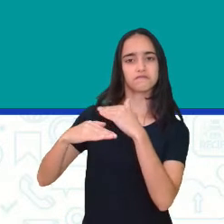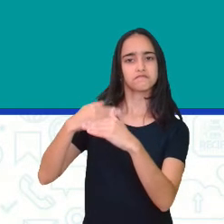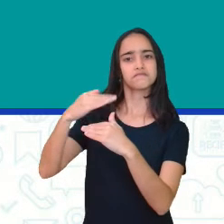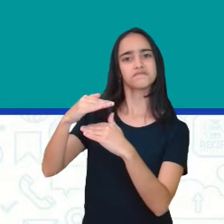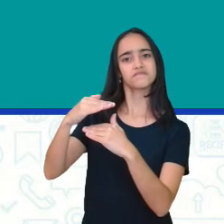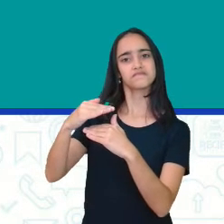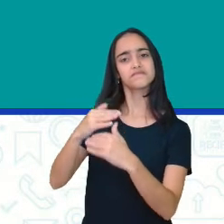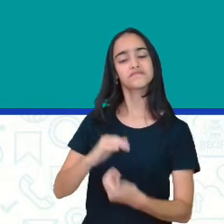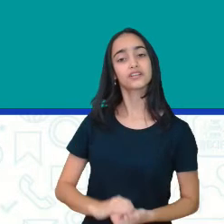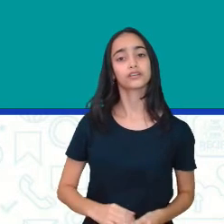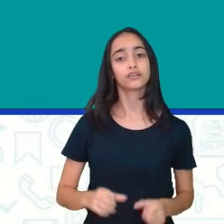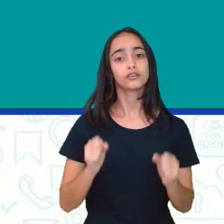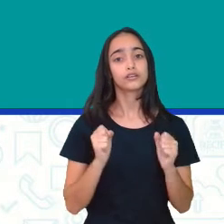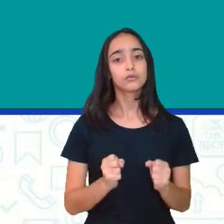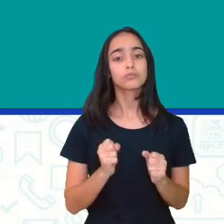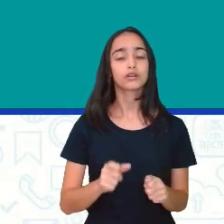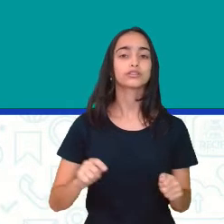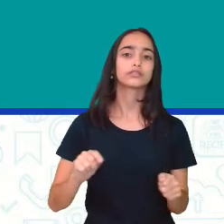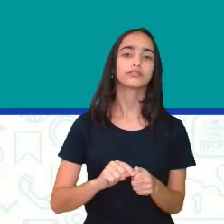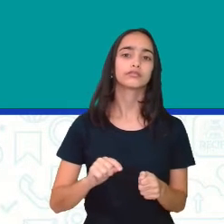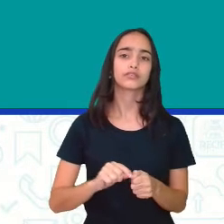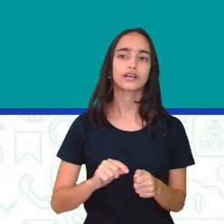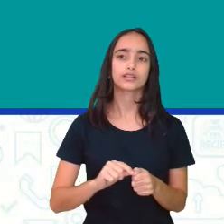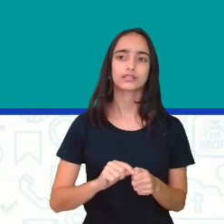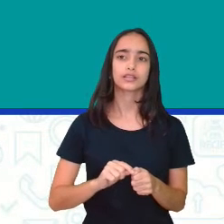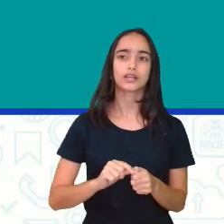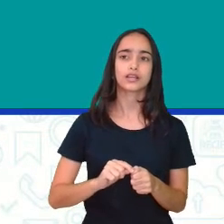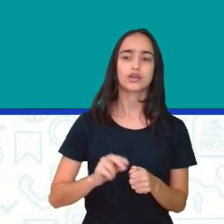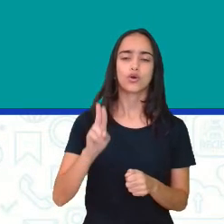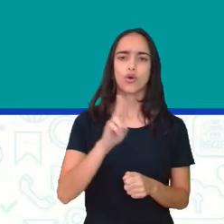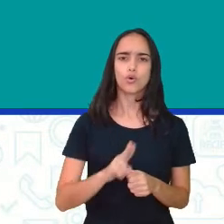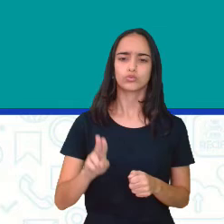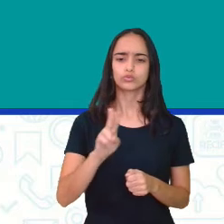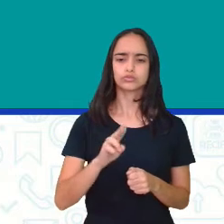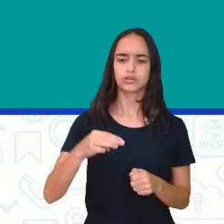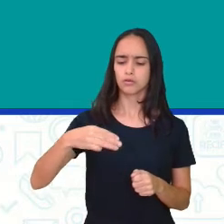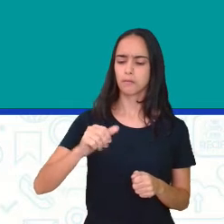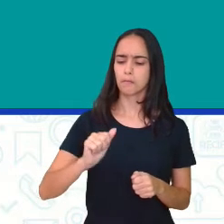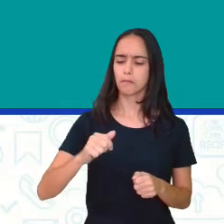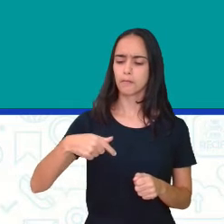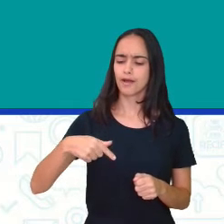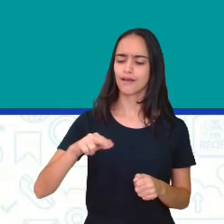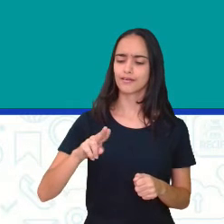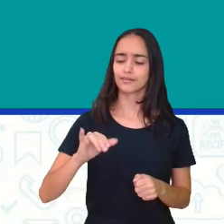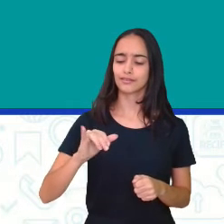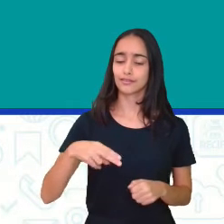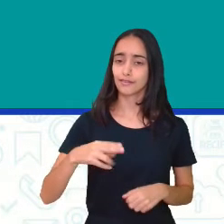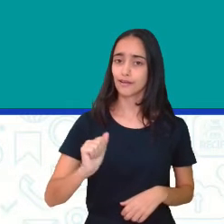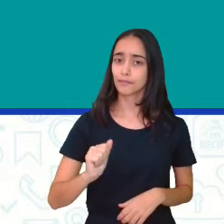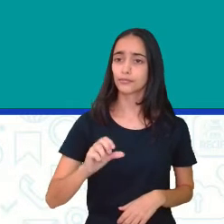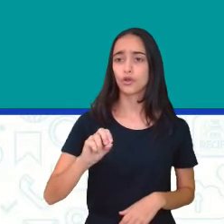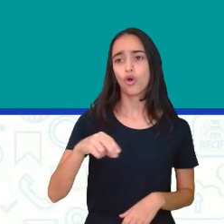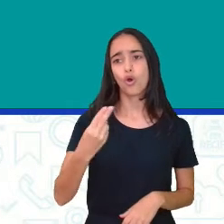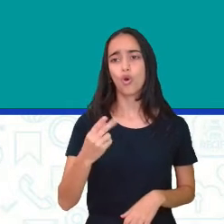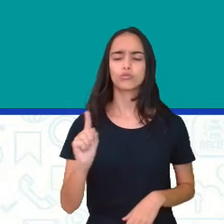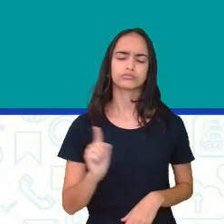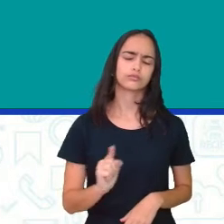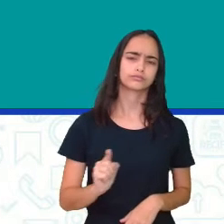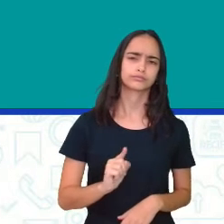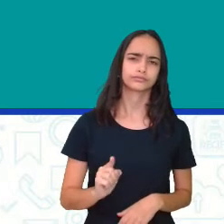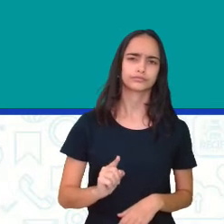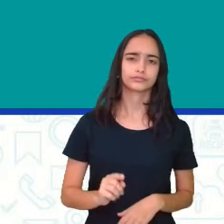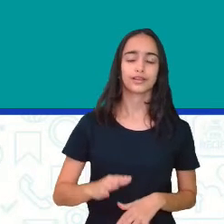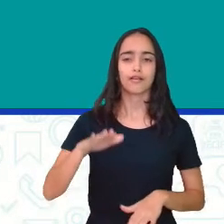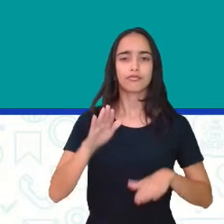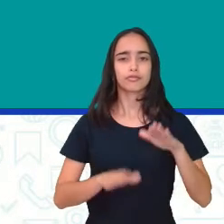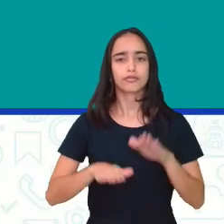né? Ele pode ser feito tanto com máquina ou apenas com halteres, né? Então, aí vai depender